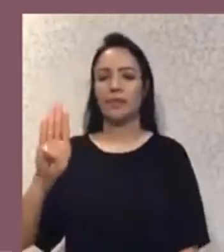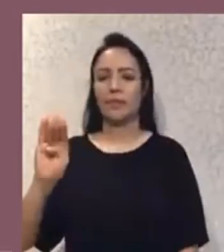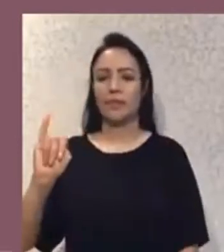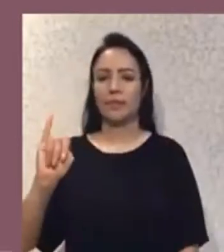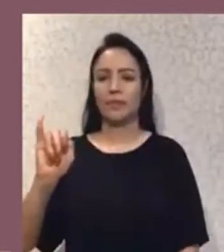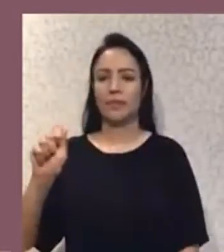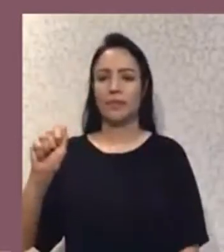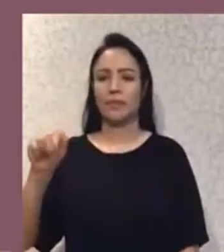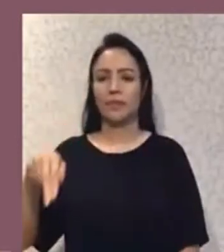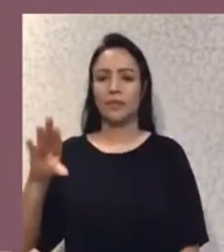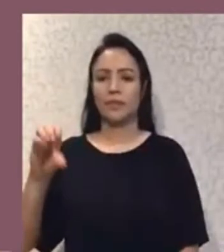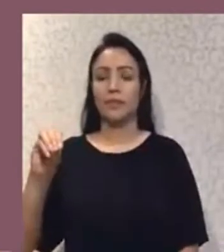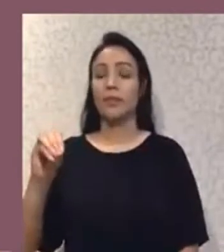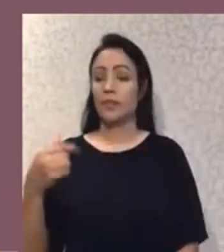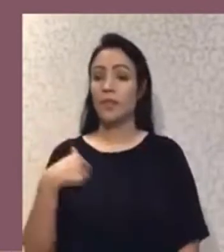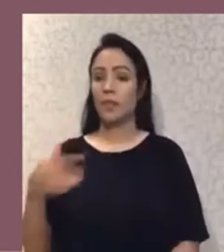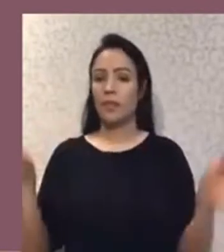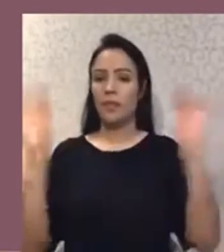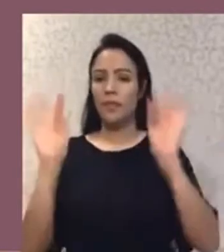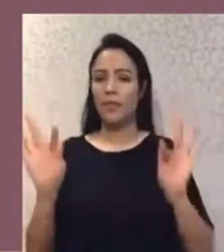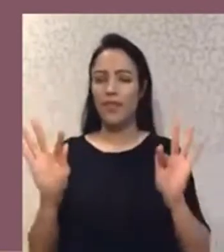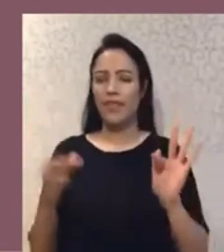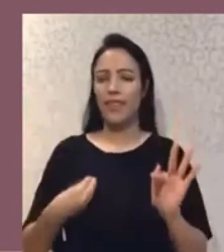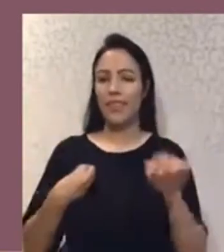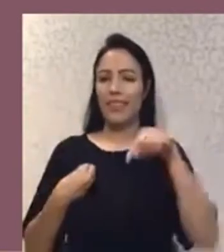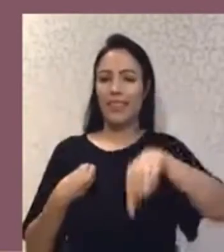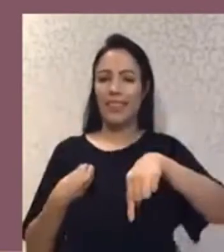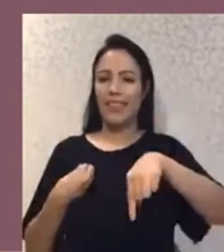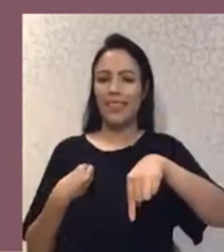muito feliz de estar aqui presente com